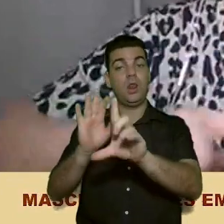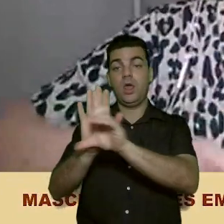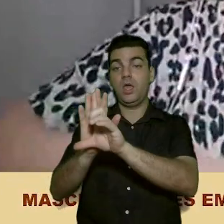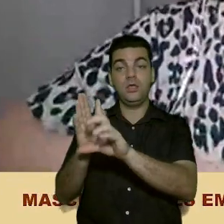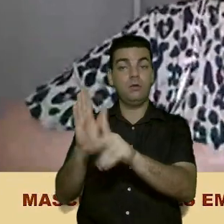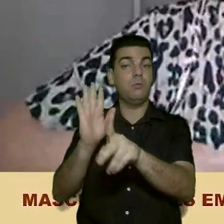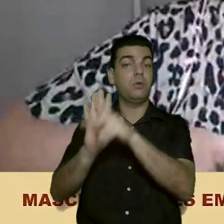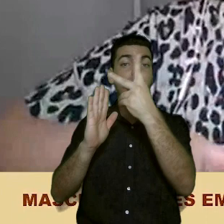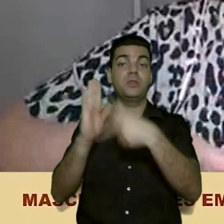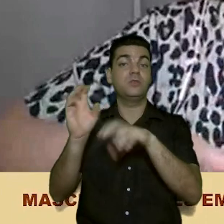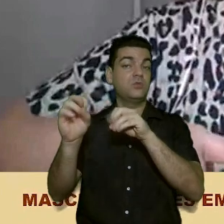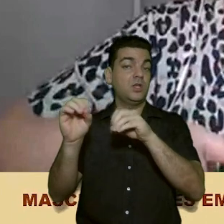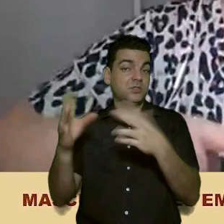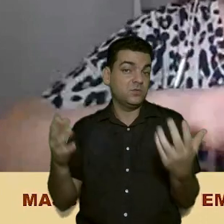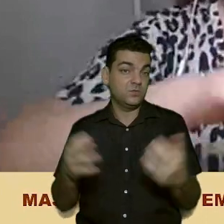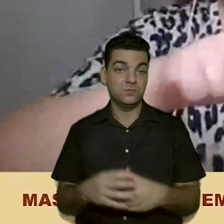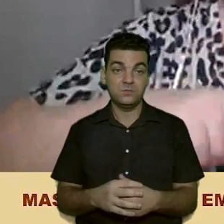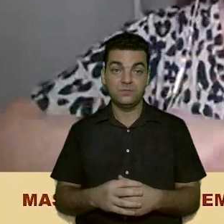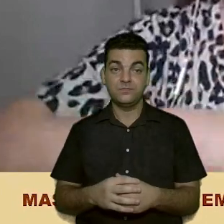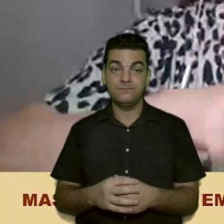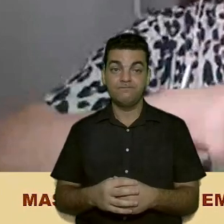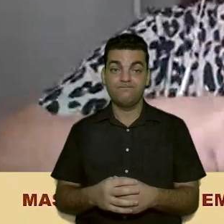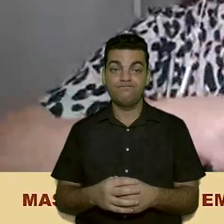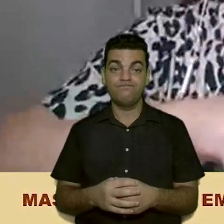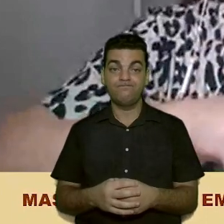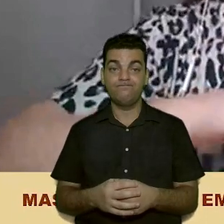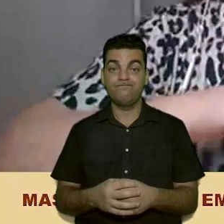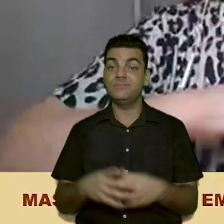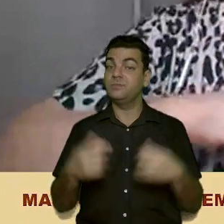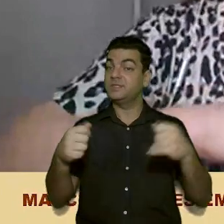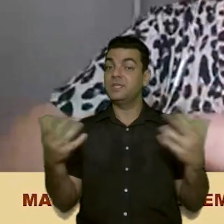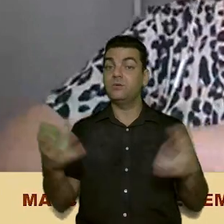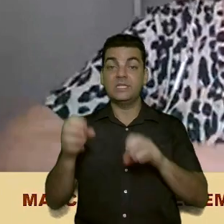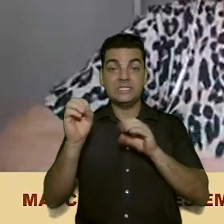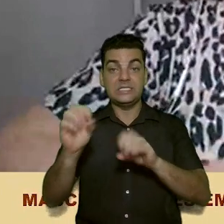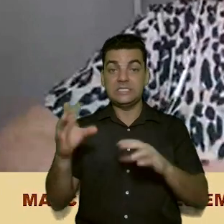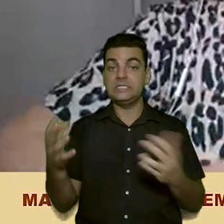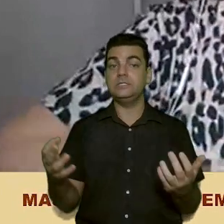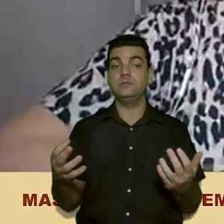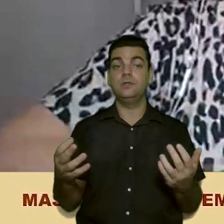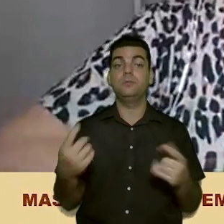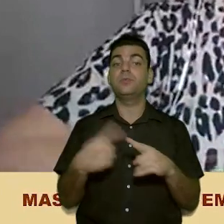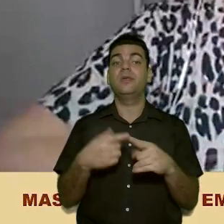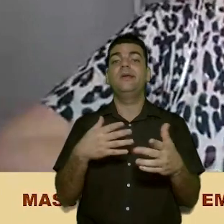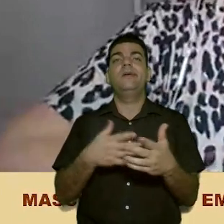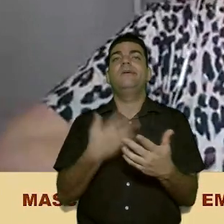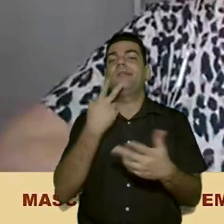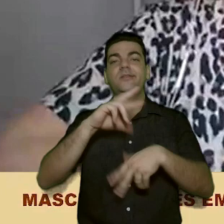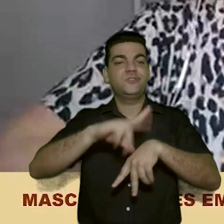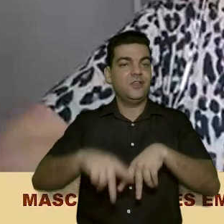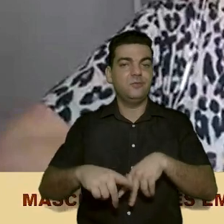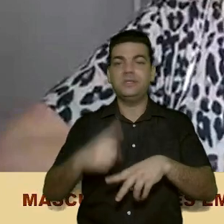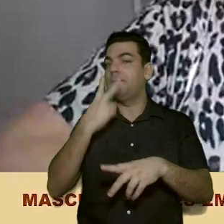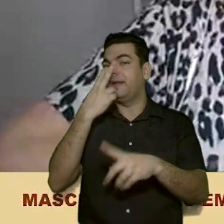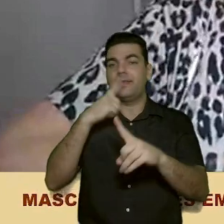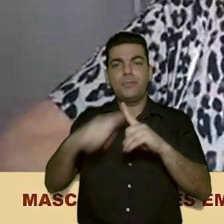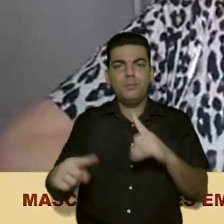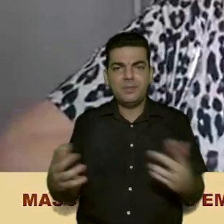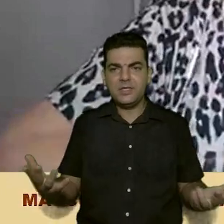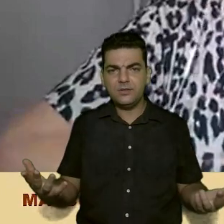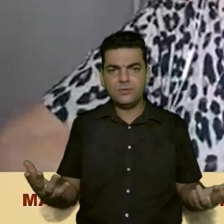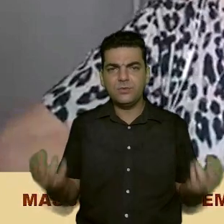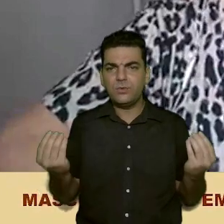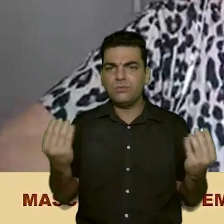Legislativas e as câmaras municipais, que fazem ali uma regulamentação né, dos planos de educação, de modo que a gente não tenha